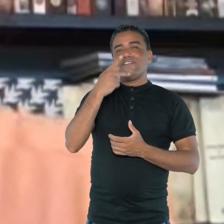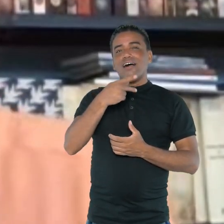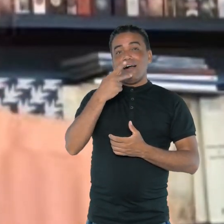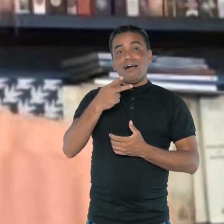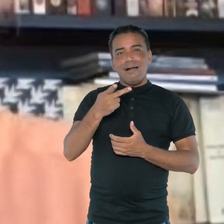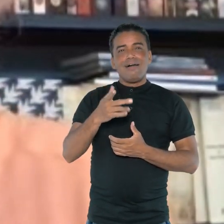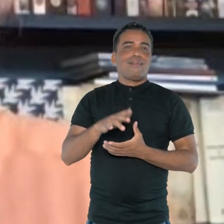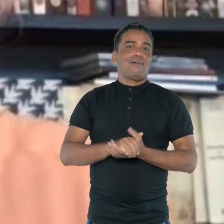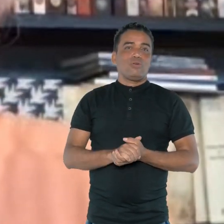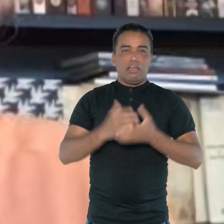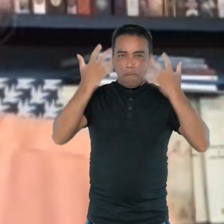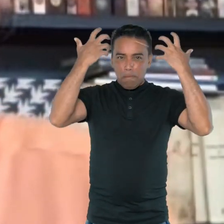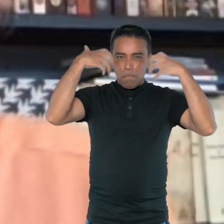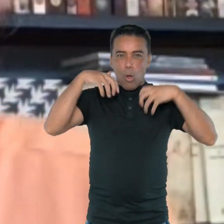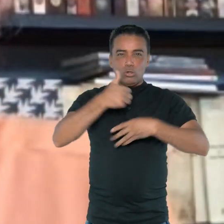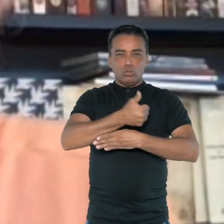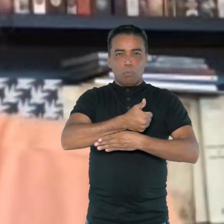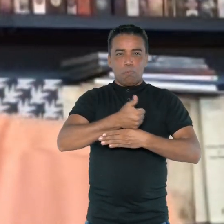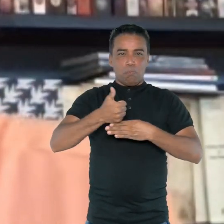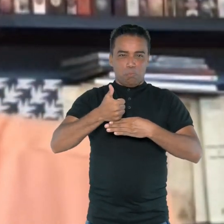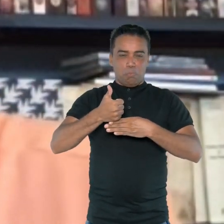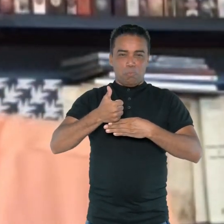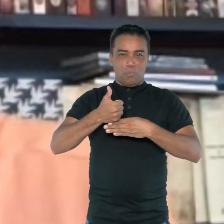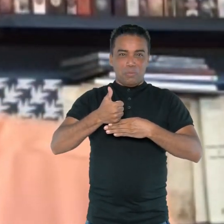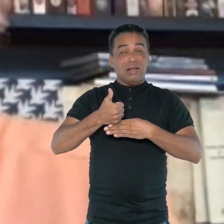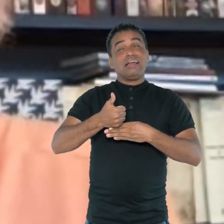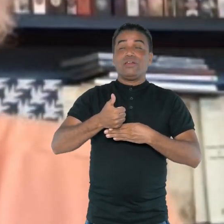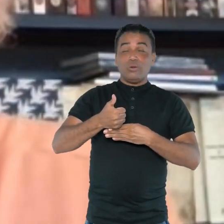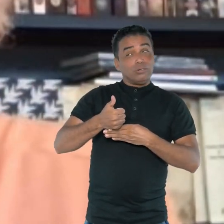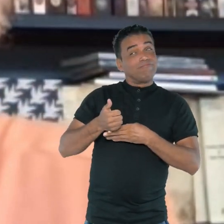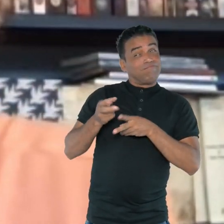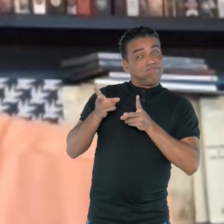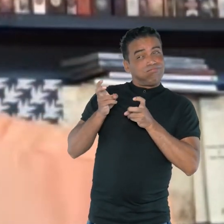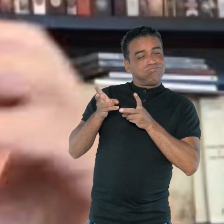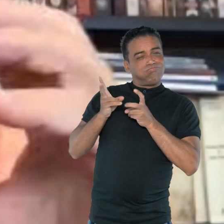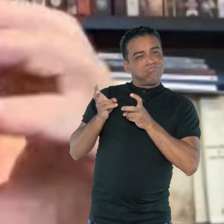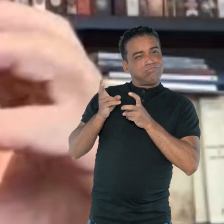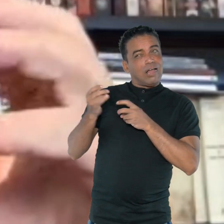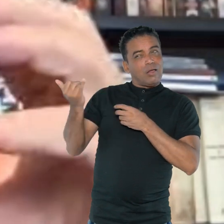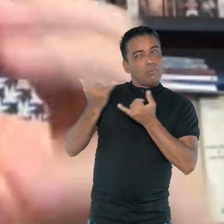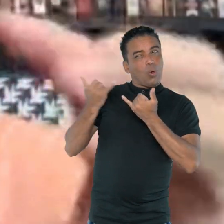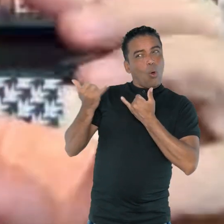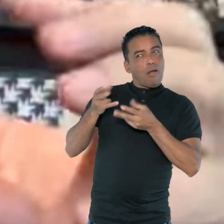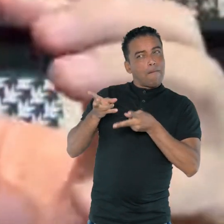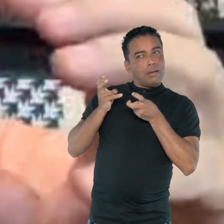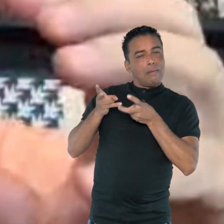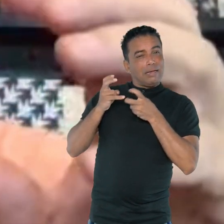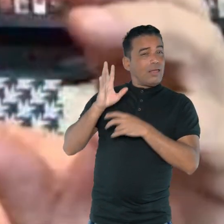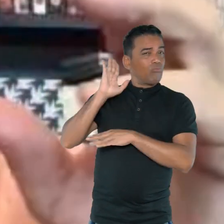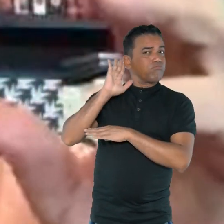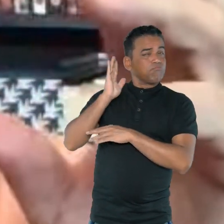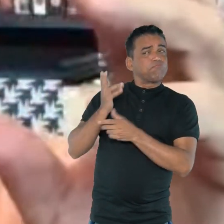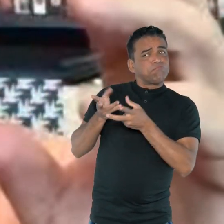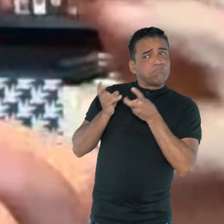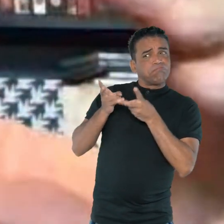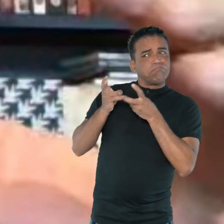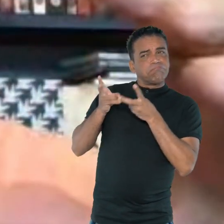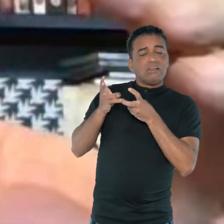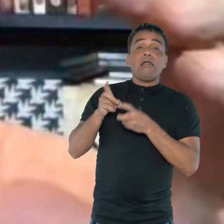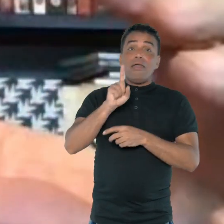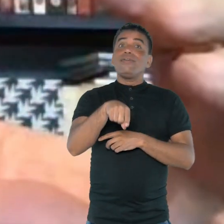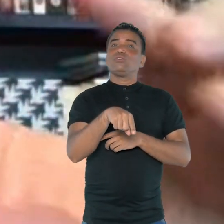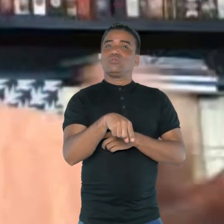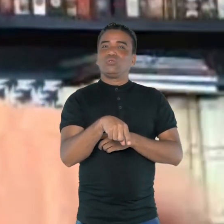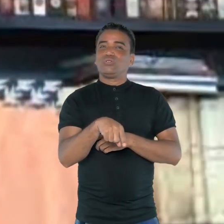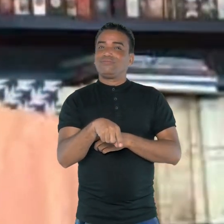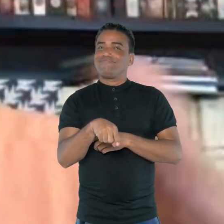proceder assim, de monstro moral. E eu fui mais ou menos isso nesse momento. Escutei, falei, é